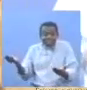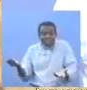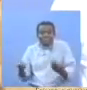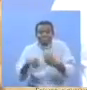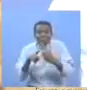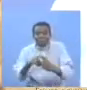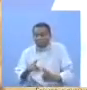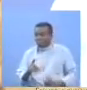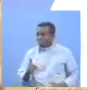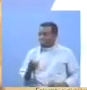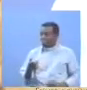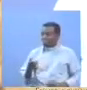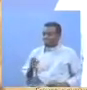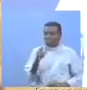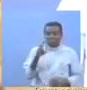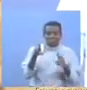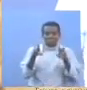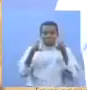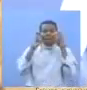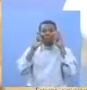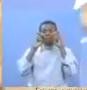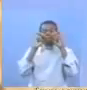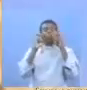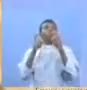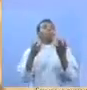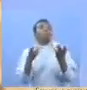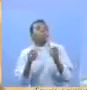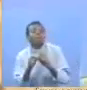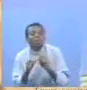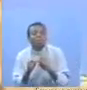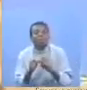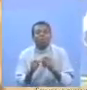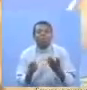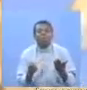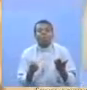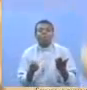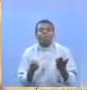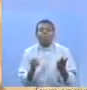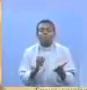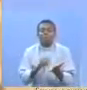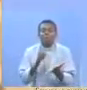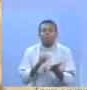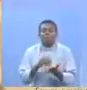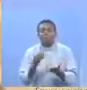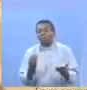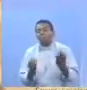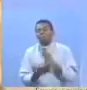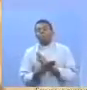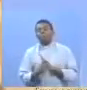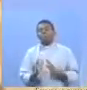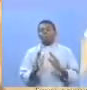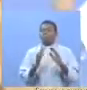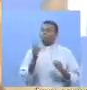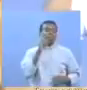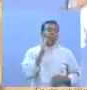quando faz festa é assim, não é? Se sobra comida, o povo fala. Se falta comida, o povo fala.